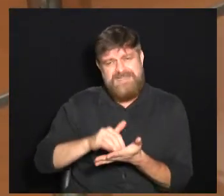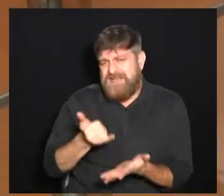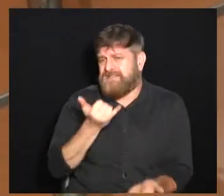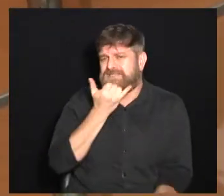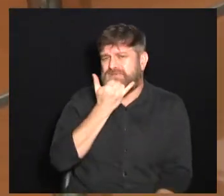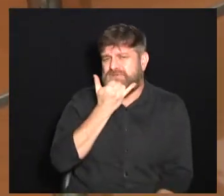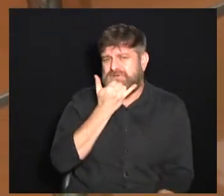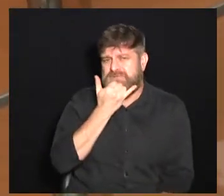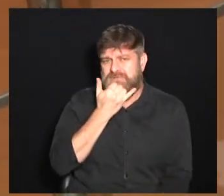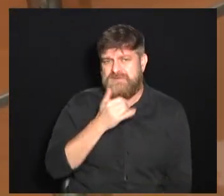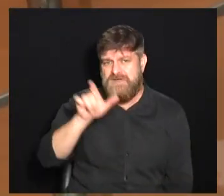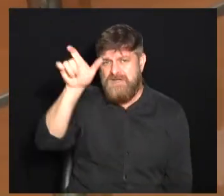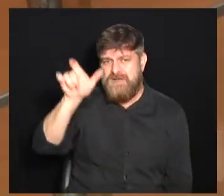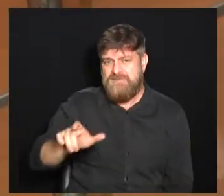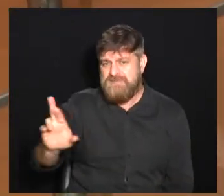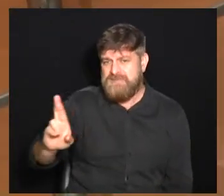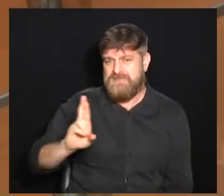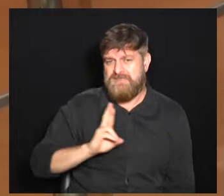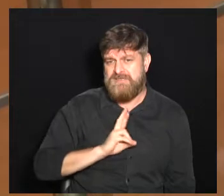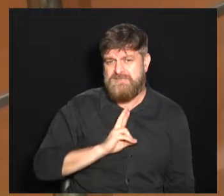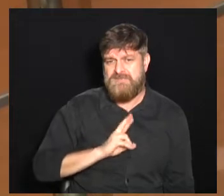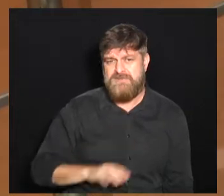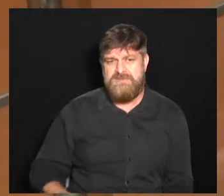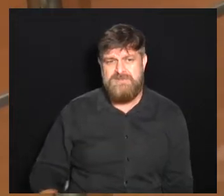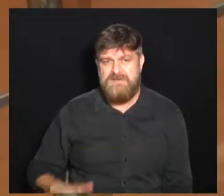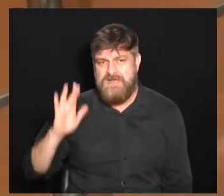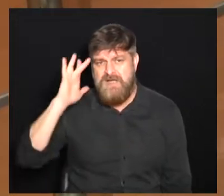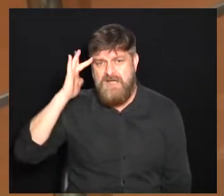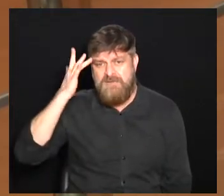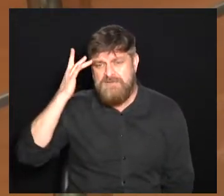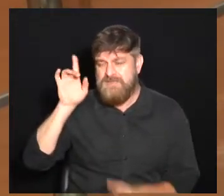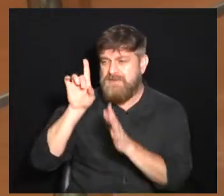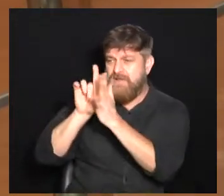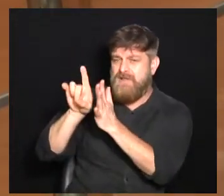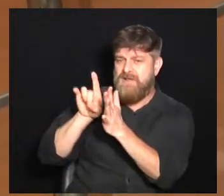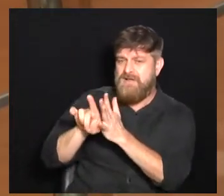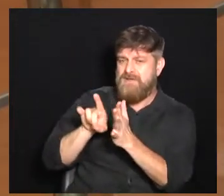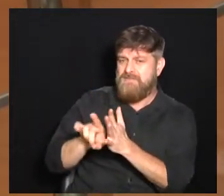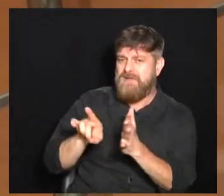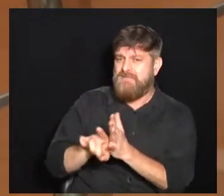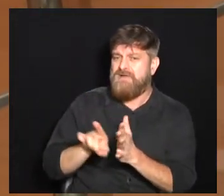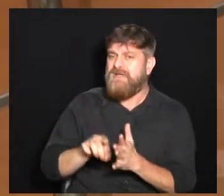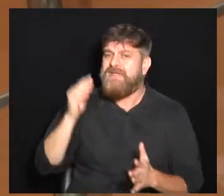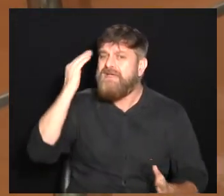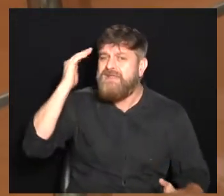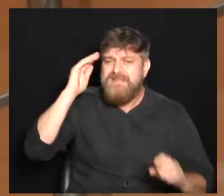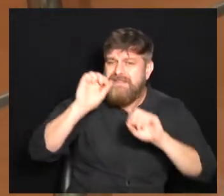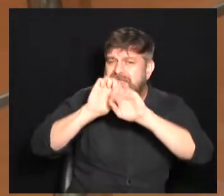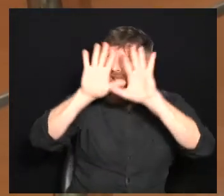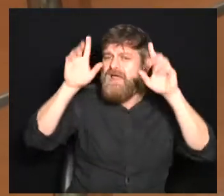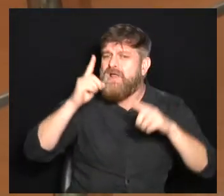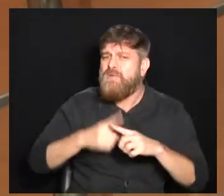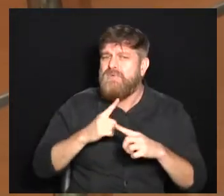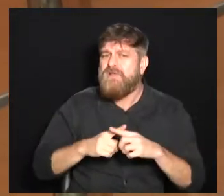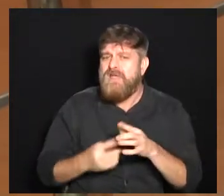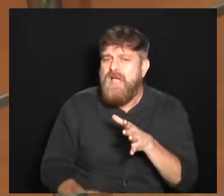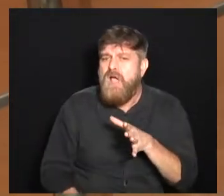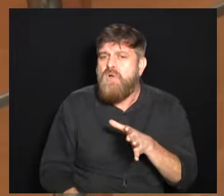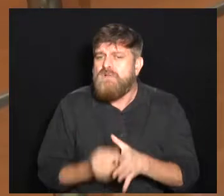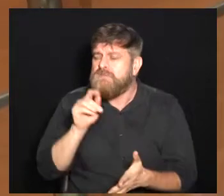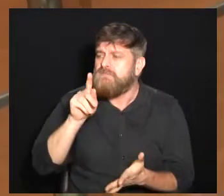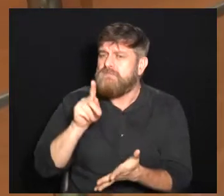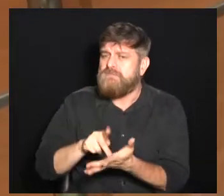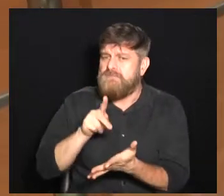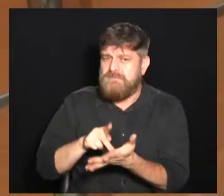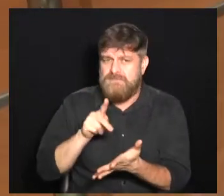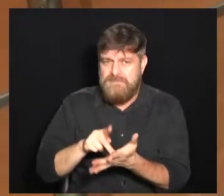mas o que a senhora está respondendo, eu acho que não está atendendo as perguntas que as pessoas querem entender. O que realmente aconteceu?